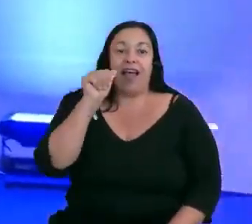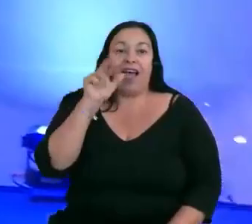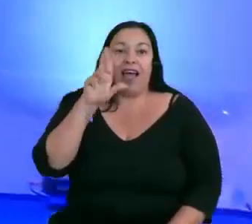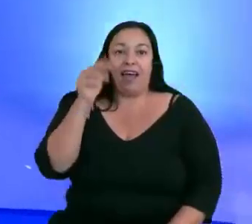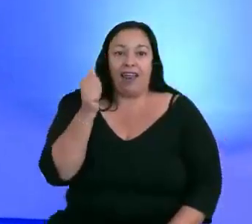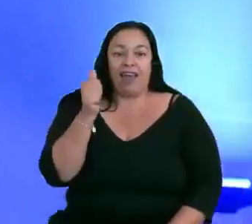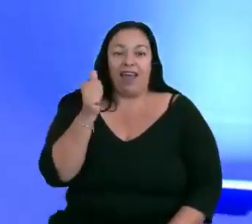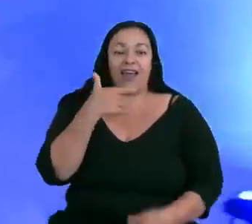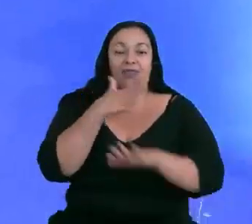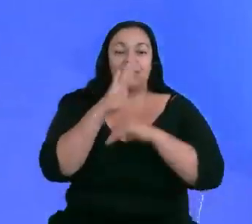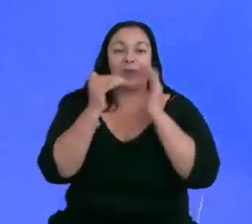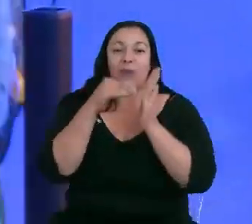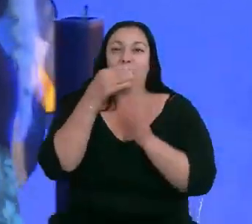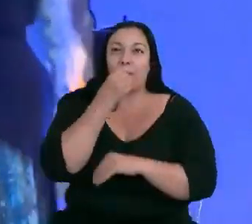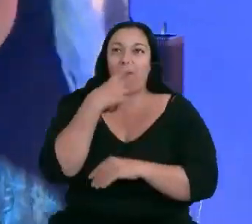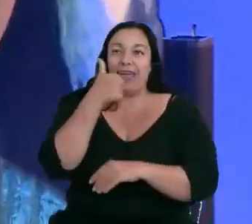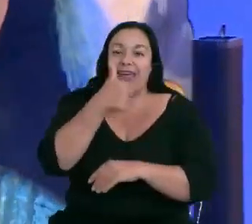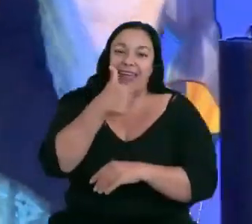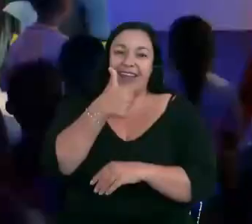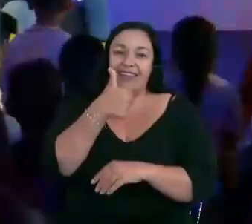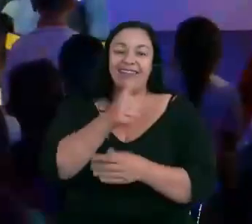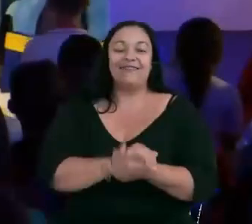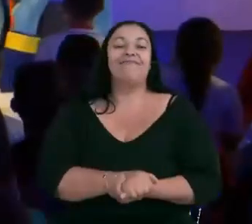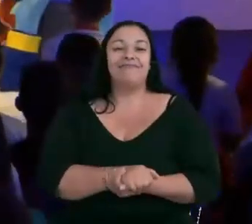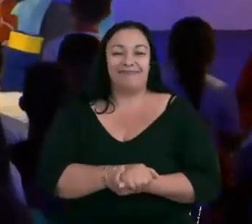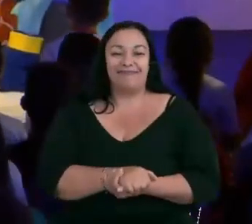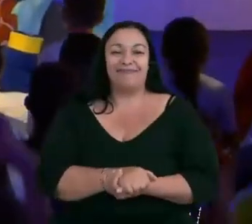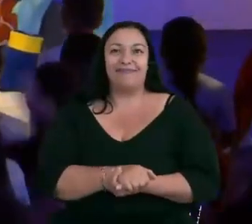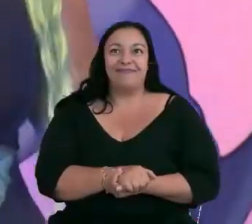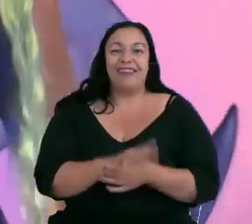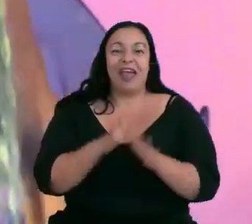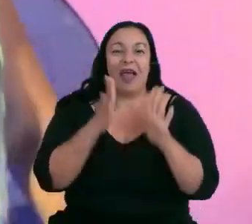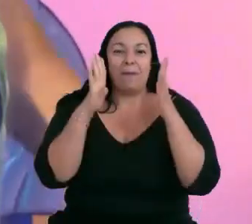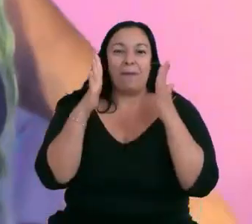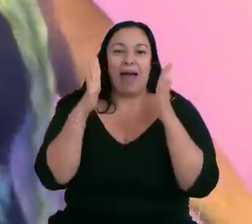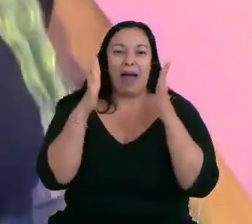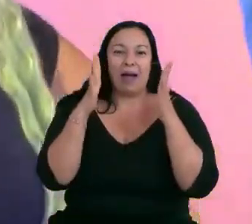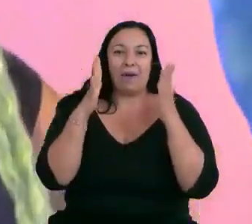Tudo bem? Oi. Palmas para Clara!